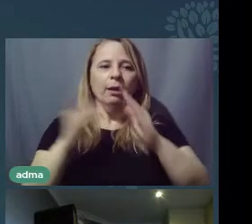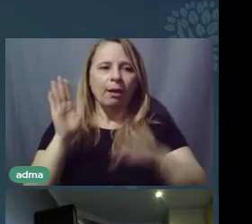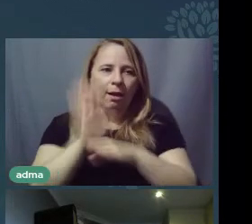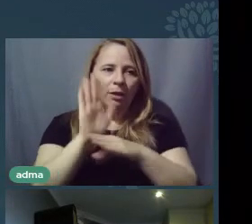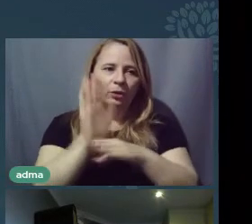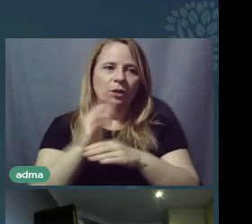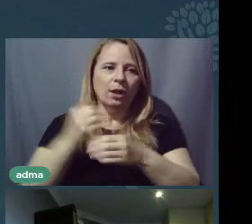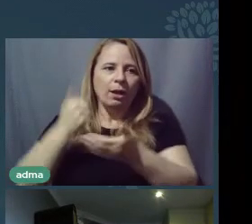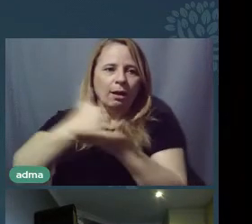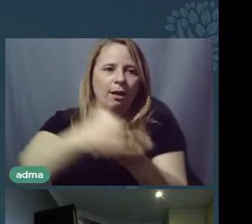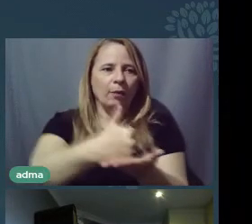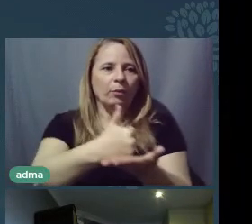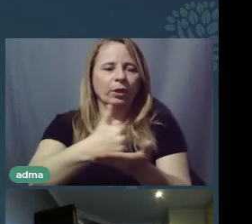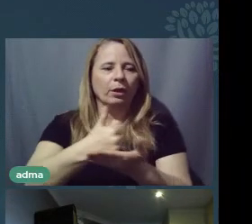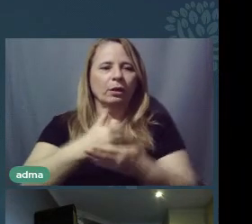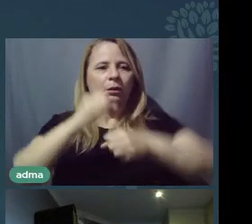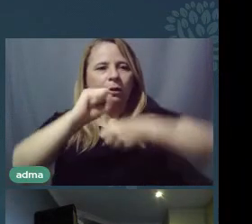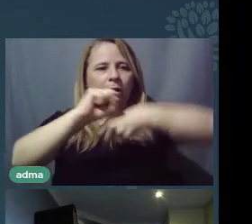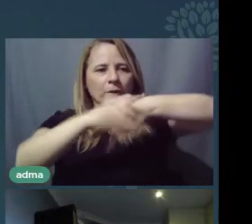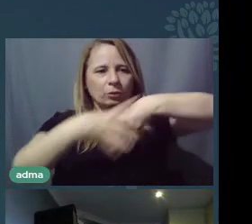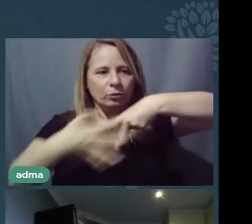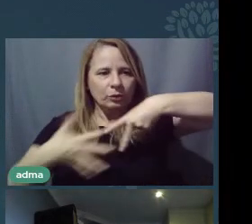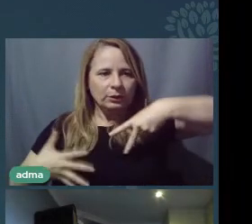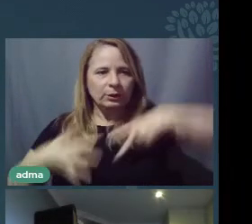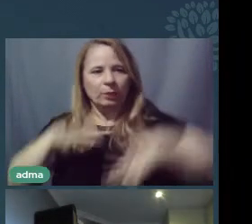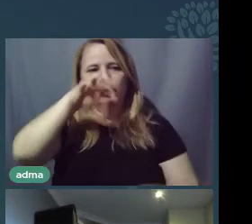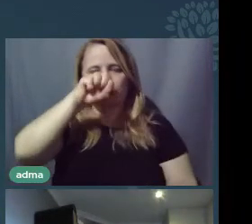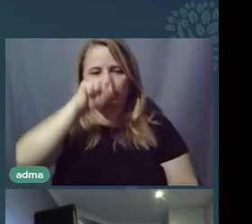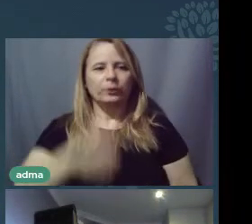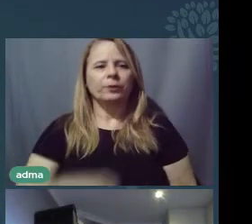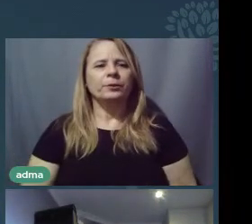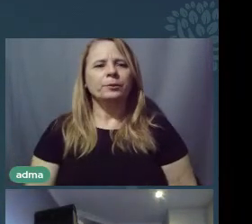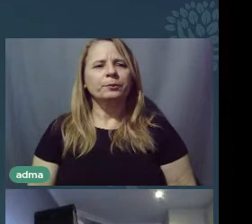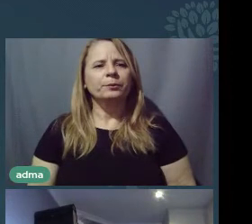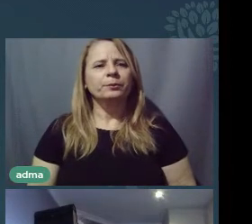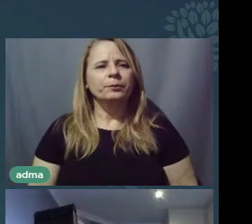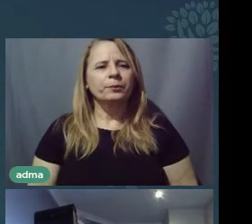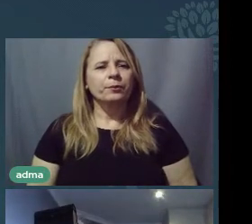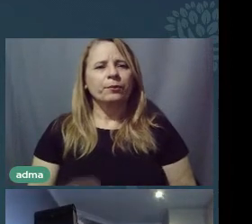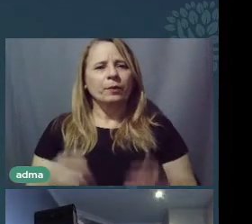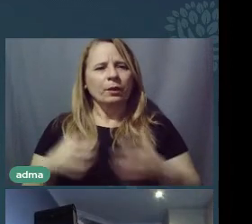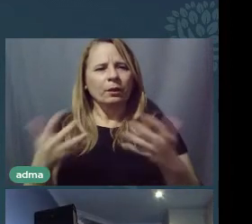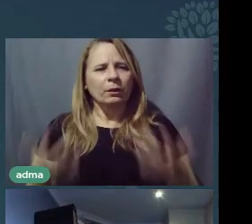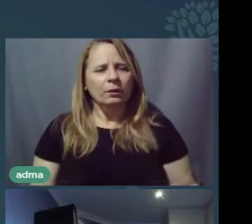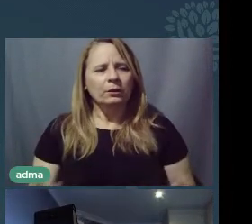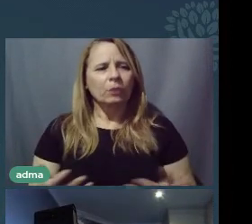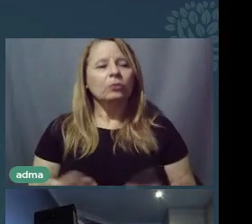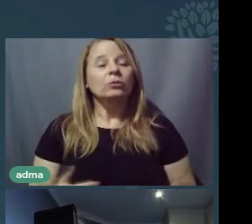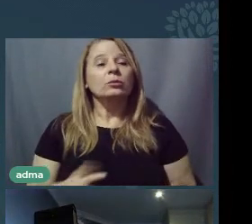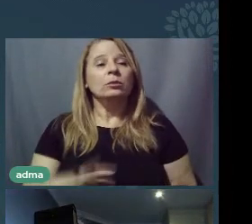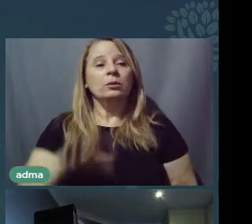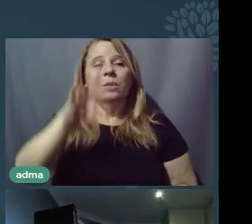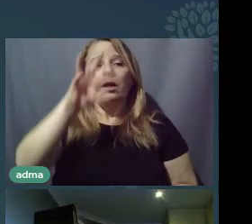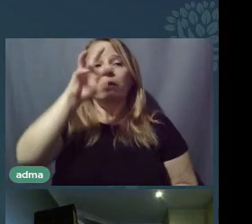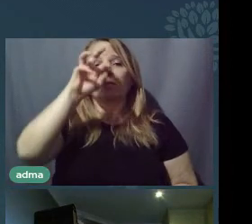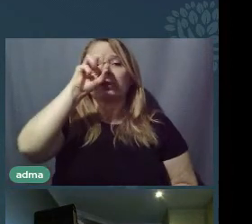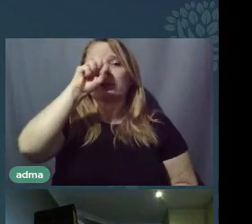Como recursos antes da ventilação mecânica invasiva, temos a ventilação não